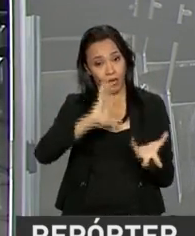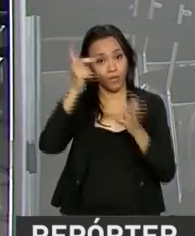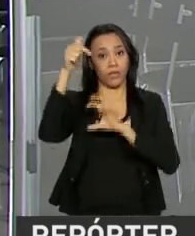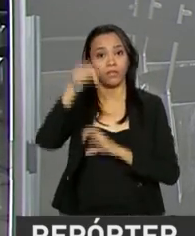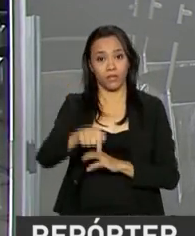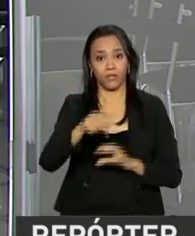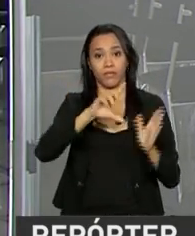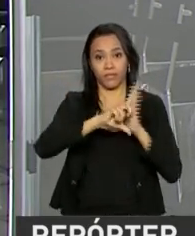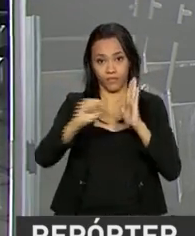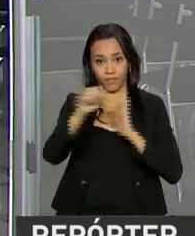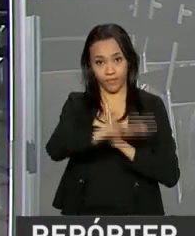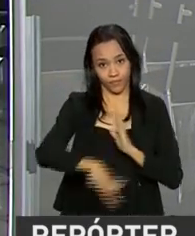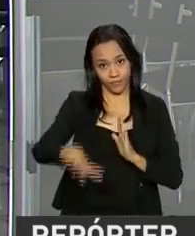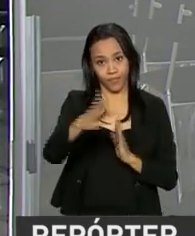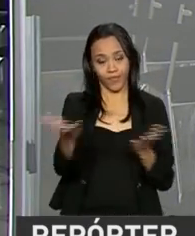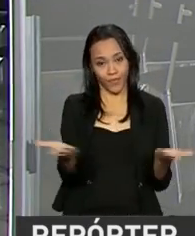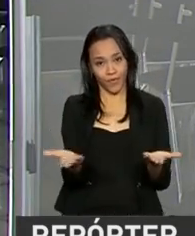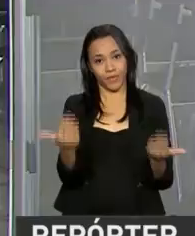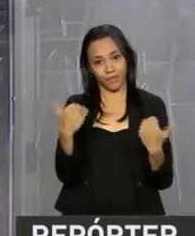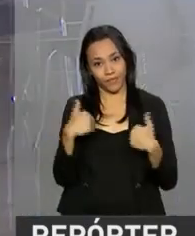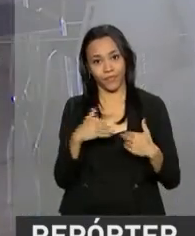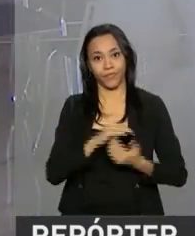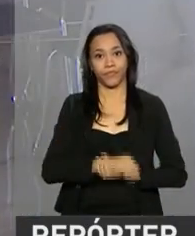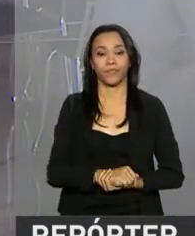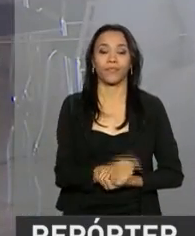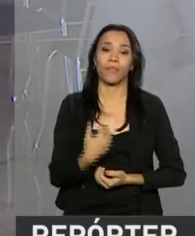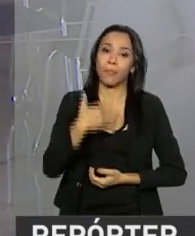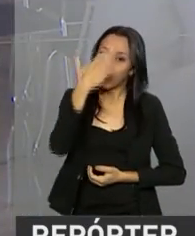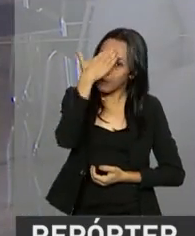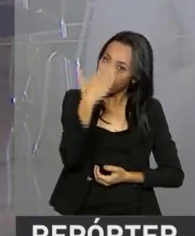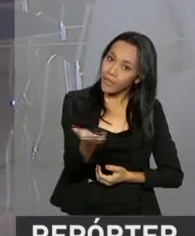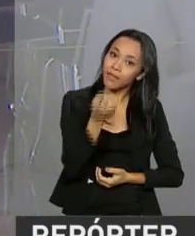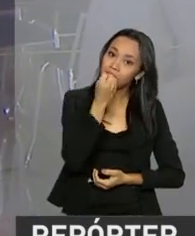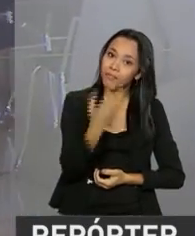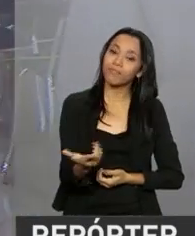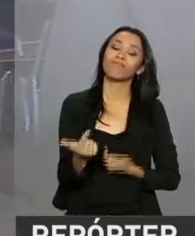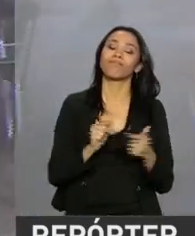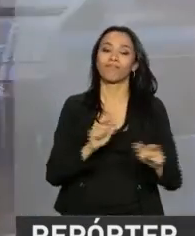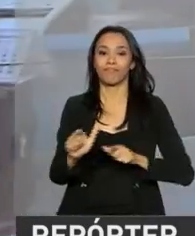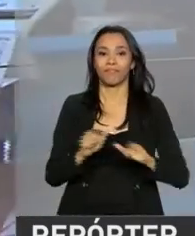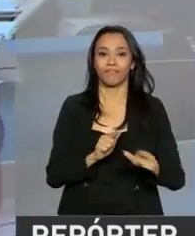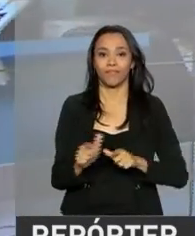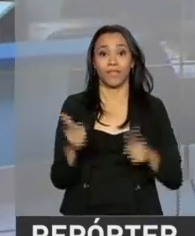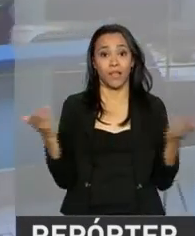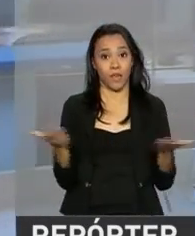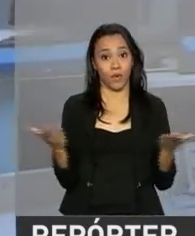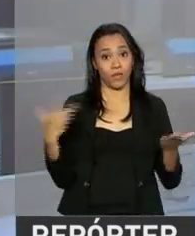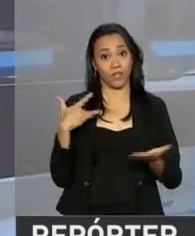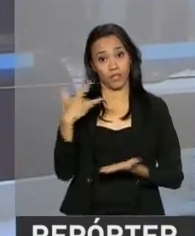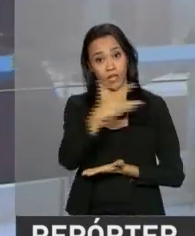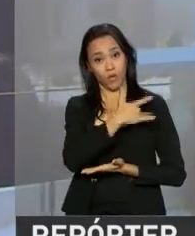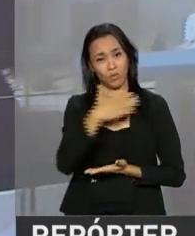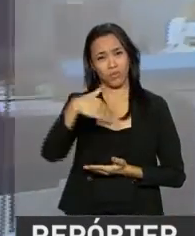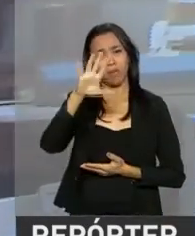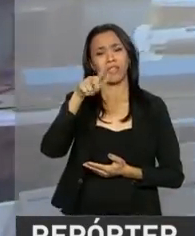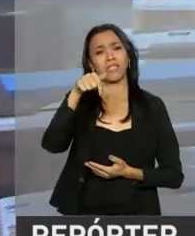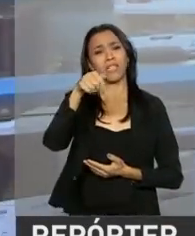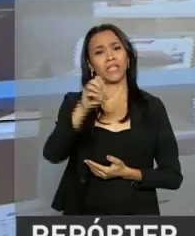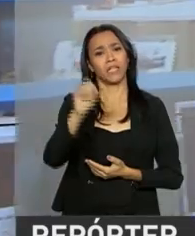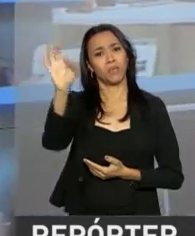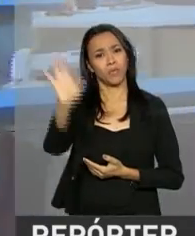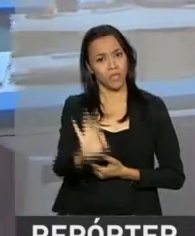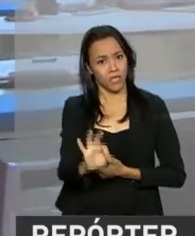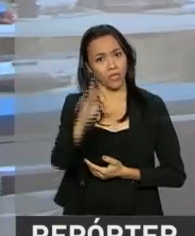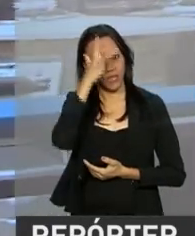planalto eu volto com você no estúdio leandro obrigado paulo bom trabalho e falando de saúde agora mais de 70% dos trabalhadores